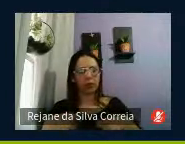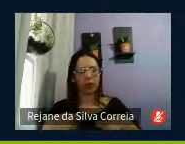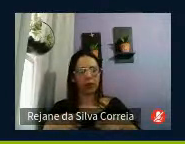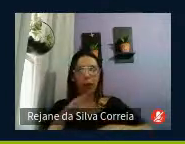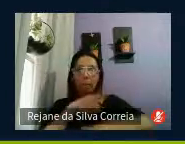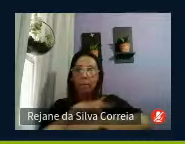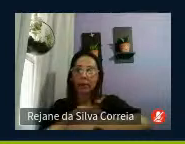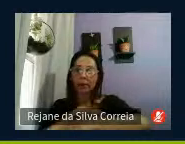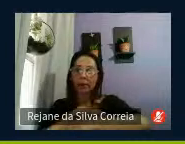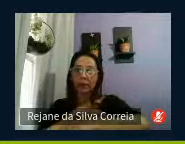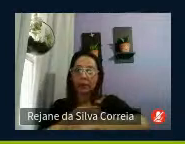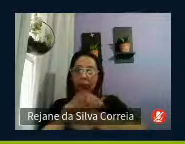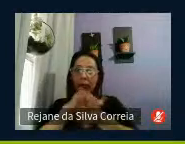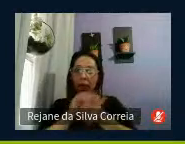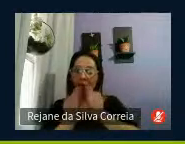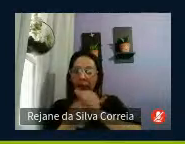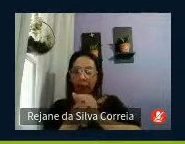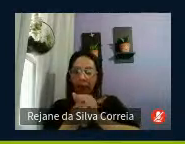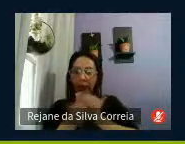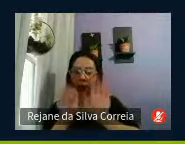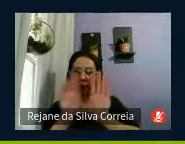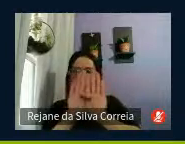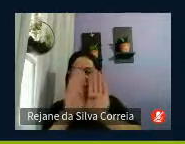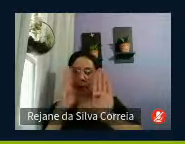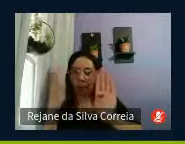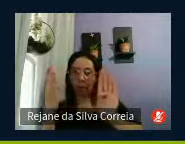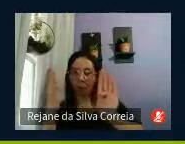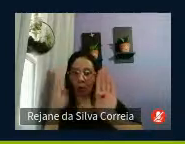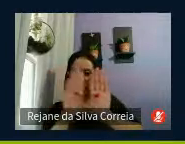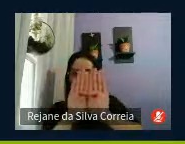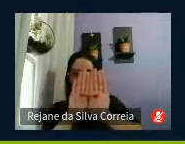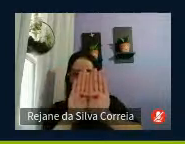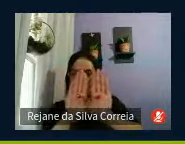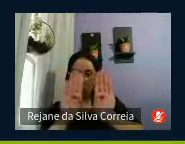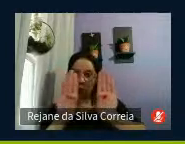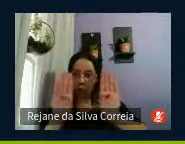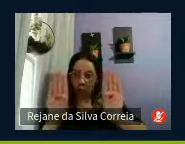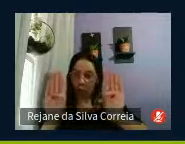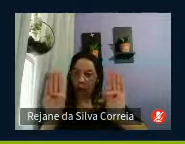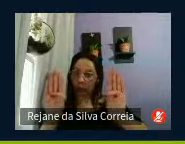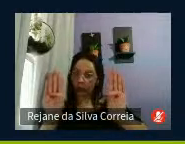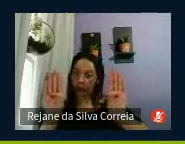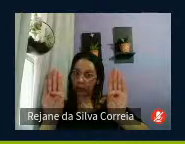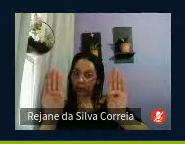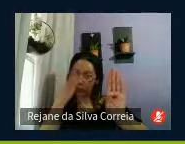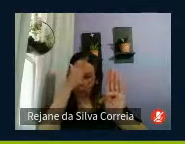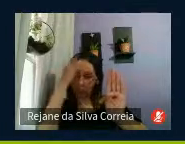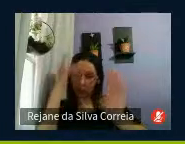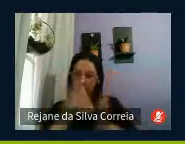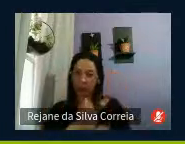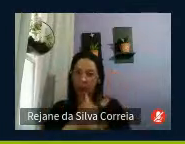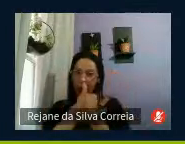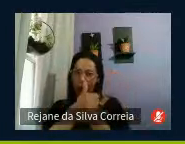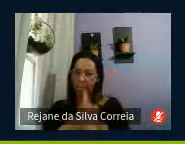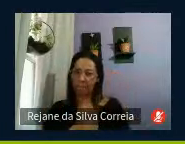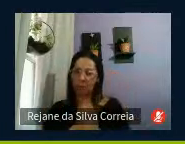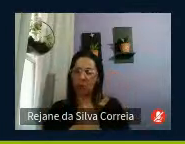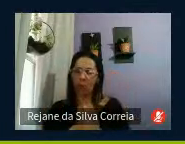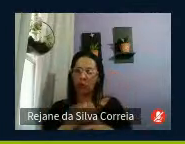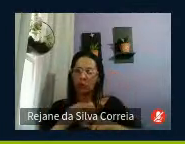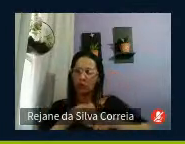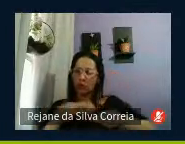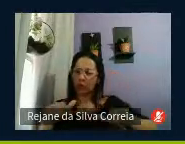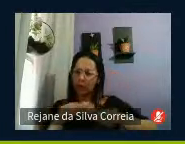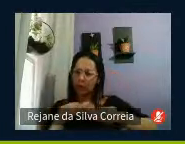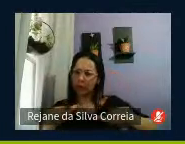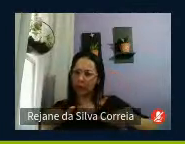tem que estar adaptado, uma porta tem que estar largada, tem que ter um pessoal de apoio para higienização, no caso, quando ele